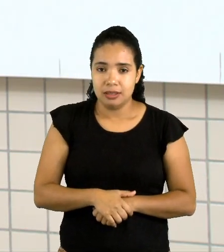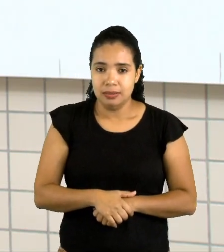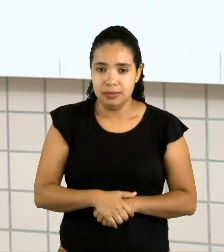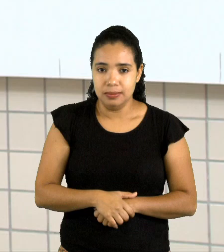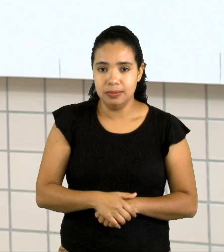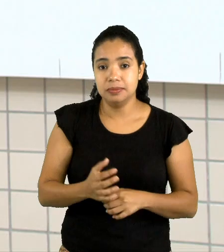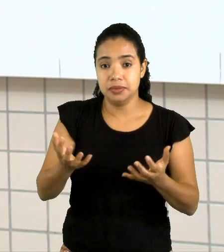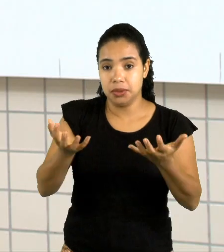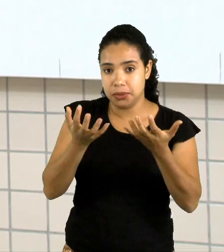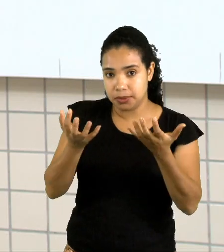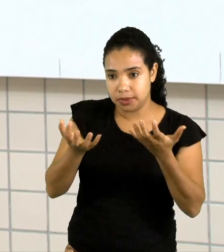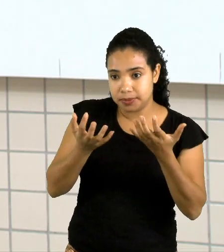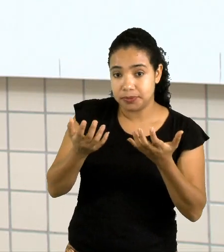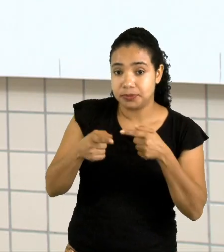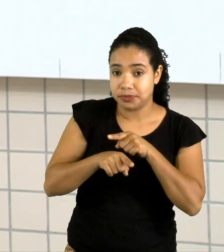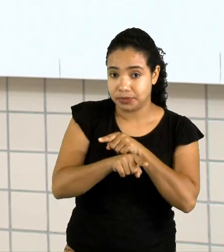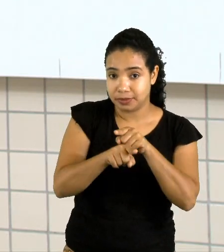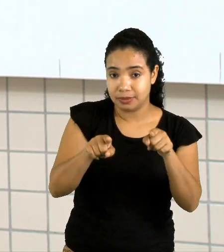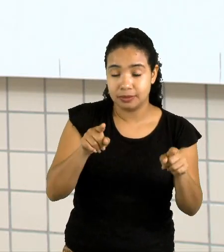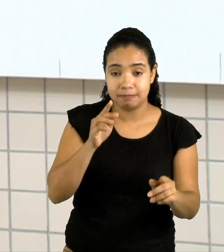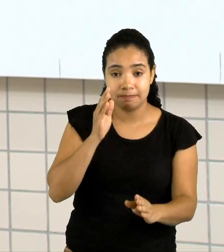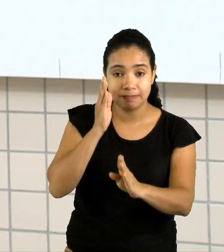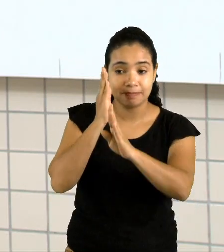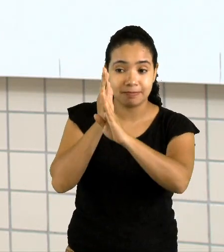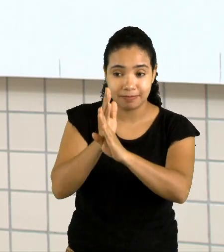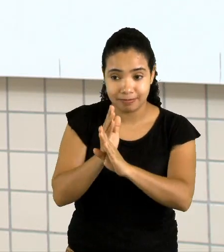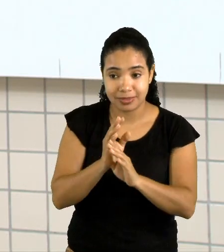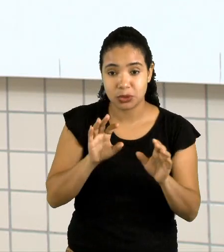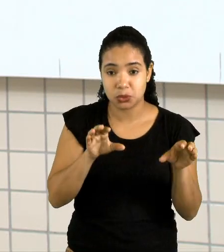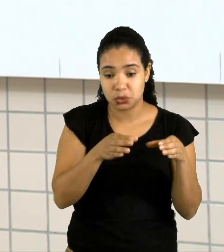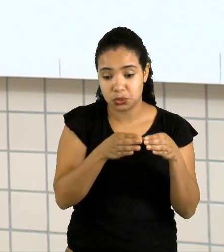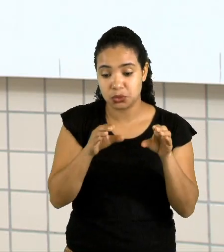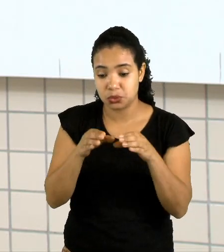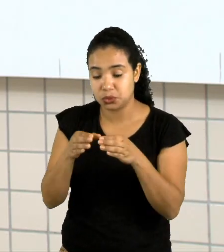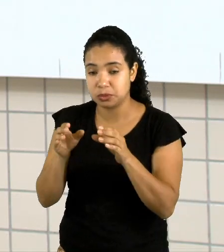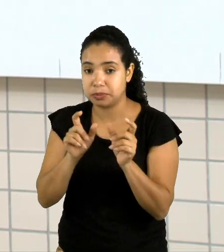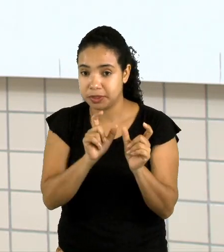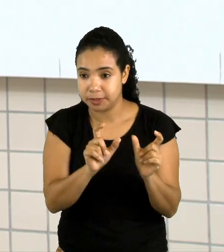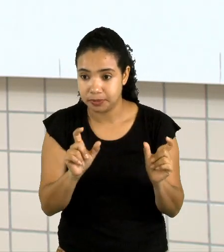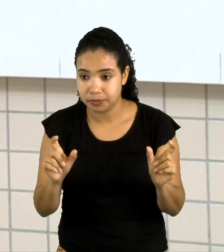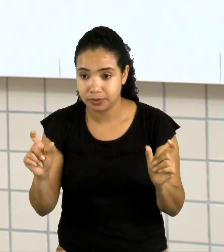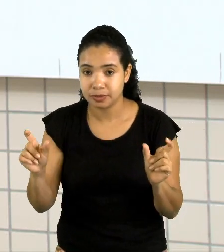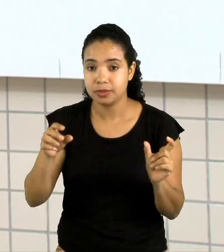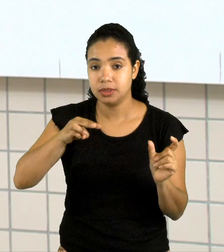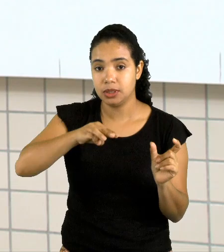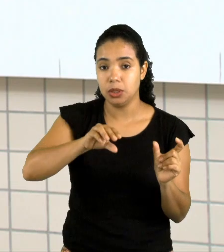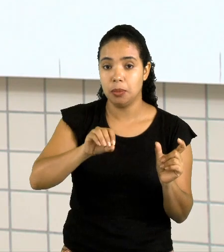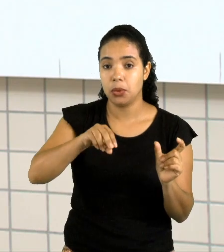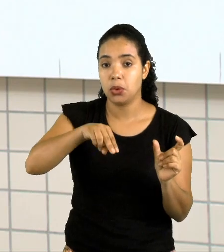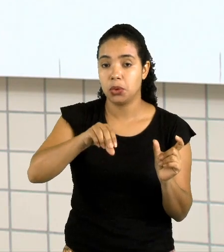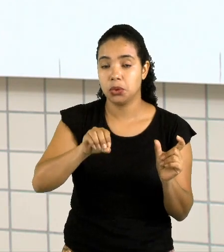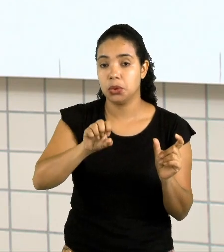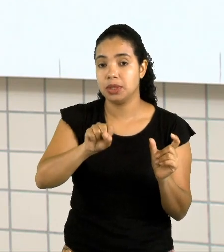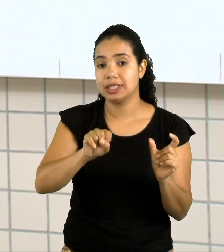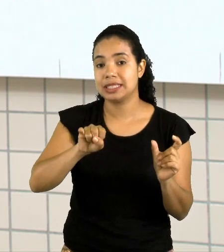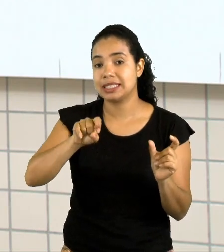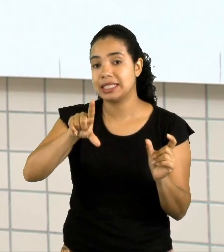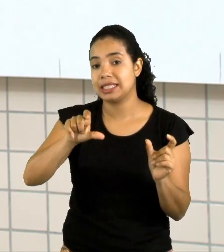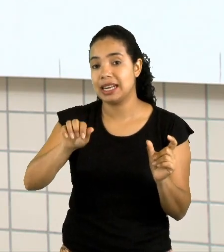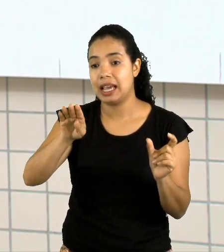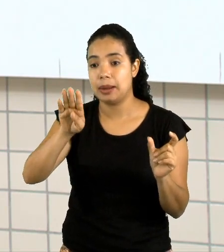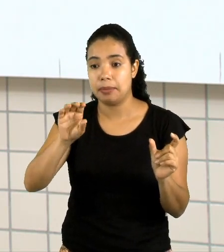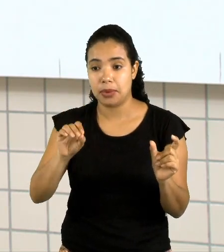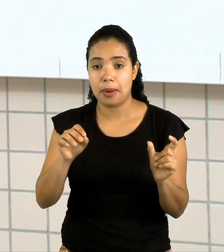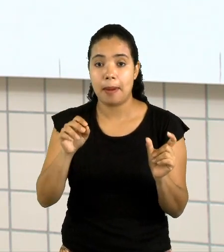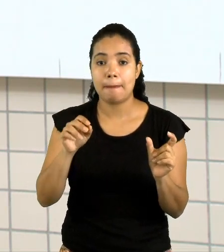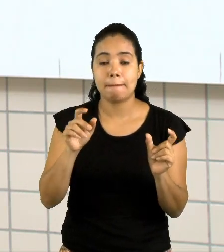Eu quero que você identifique nesse grupo de palavras monossílabos a